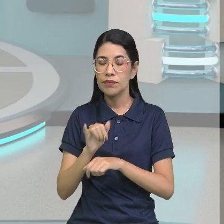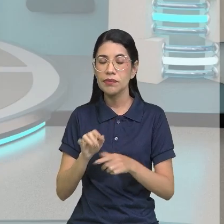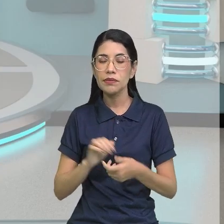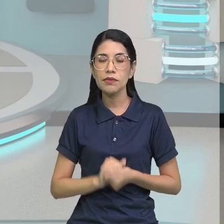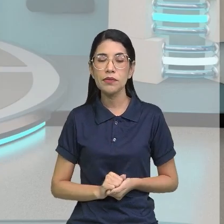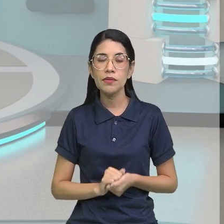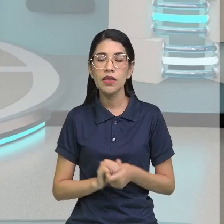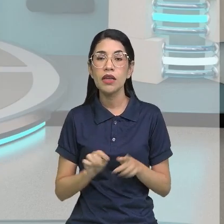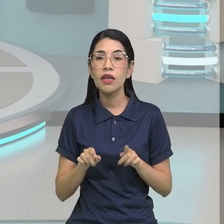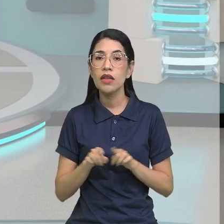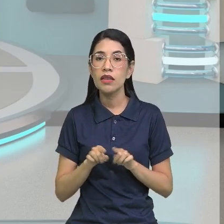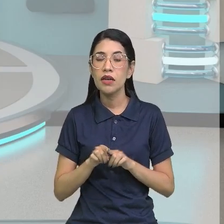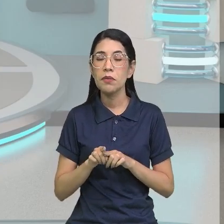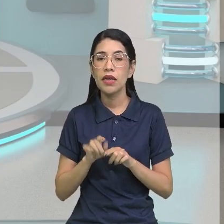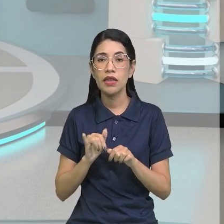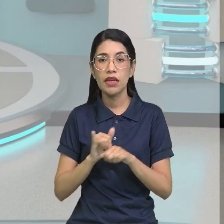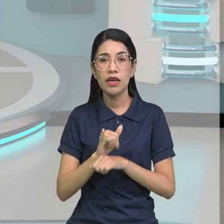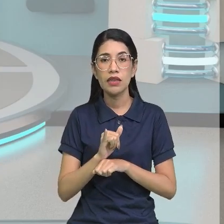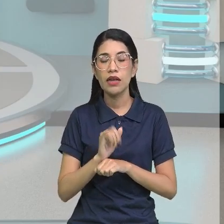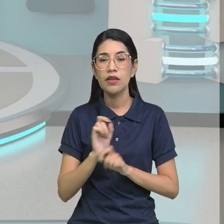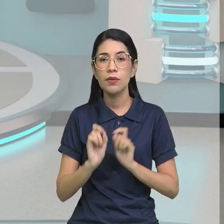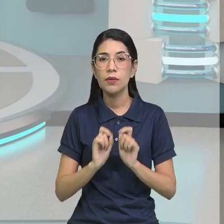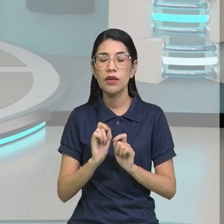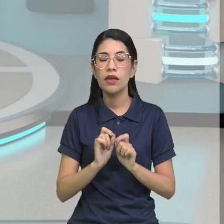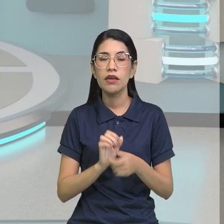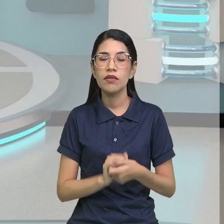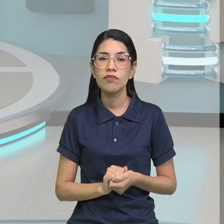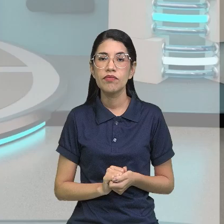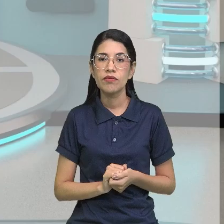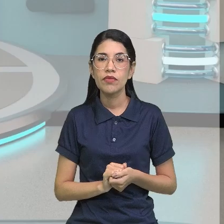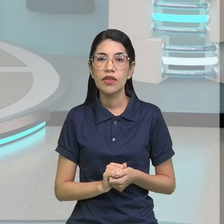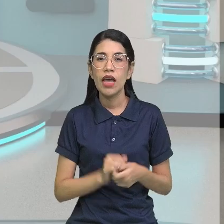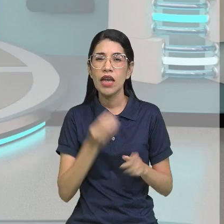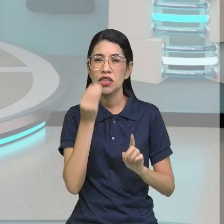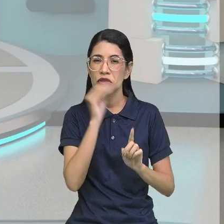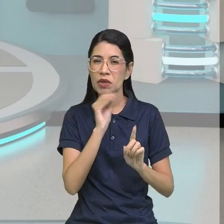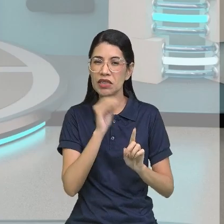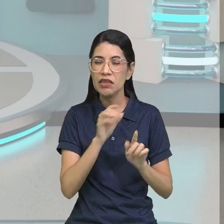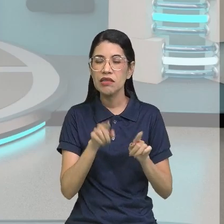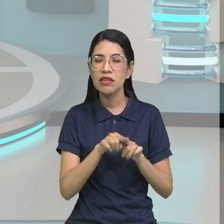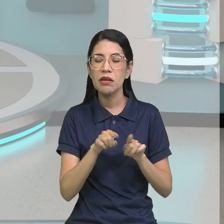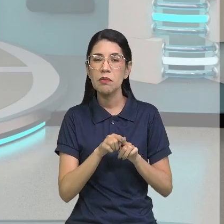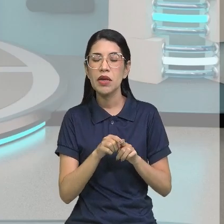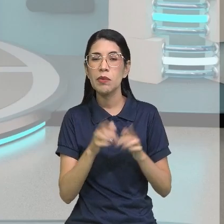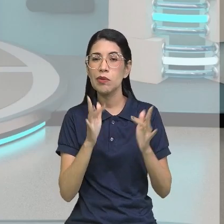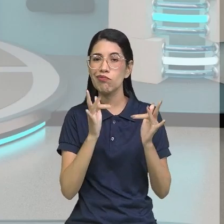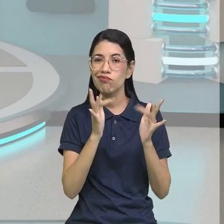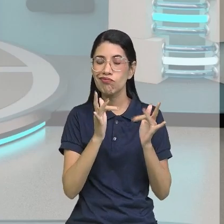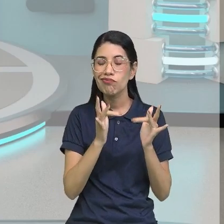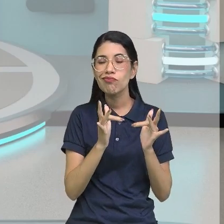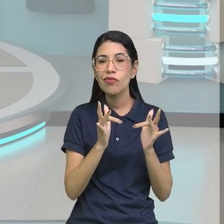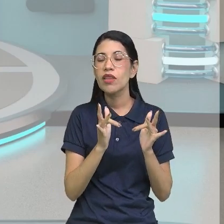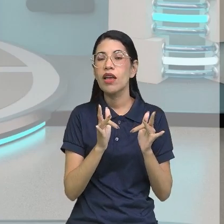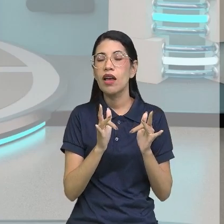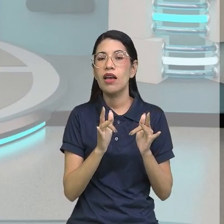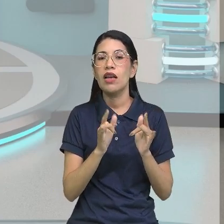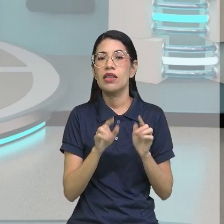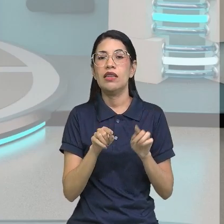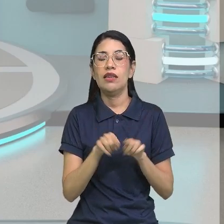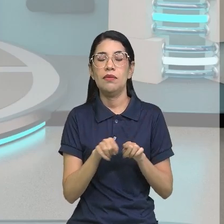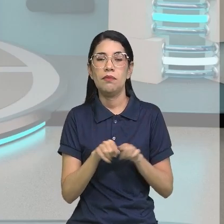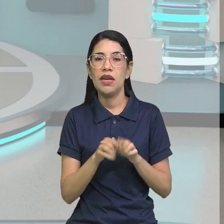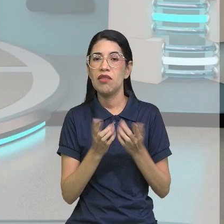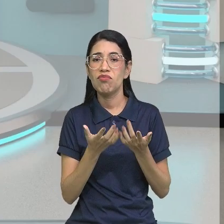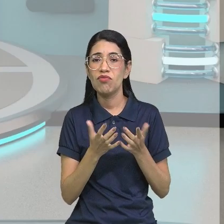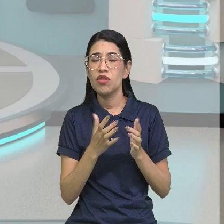também explorada não, ela vai ser maltratada pelo próprio namorado. O namorado acaba desgostando dela,